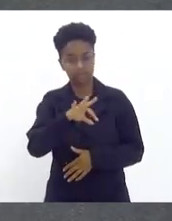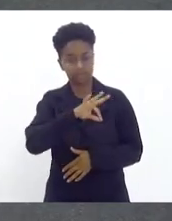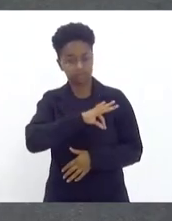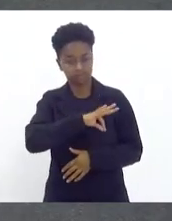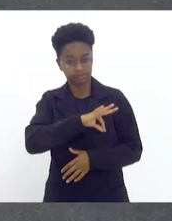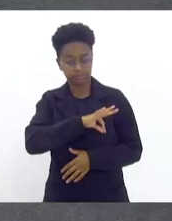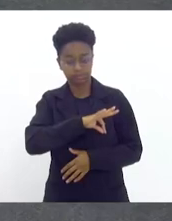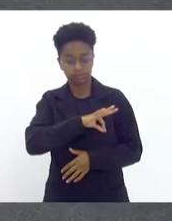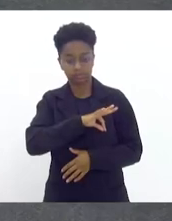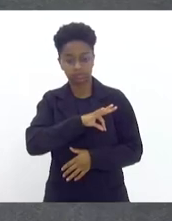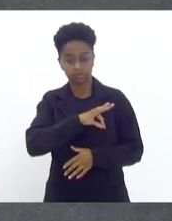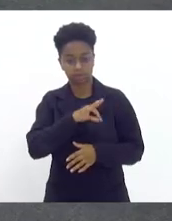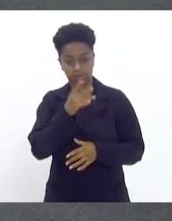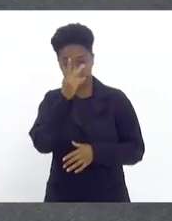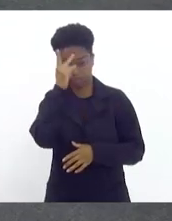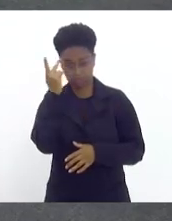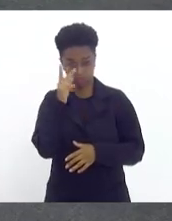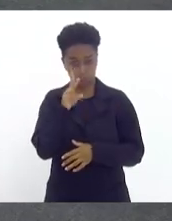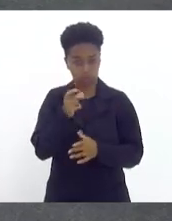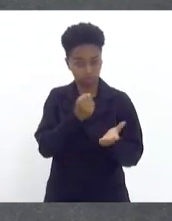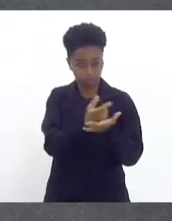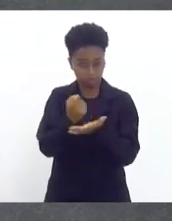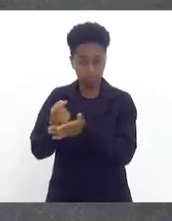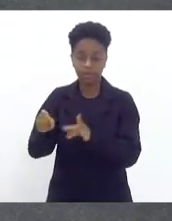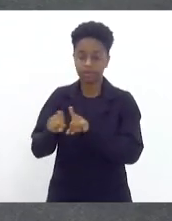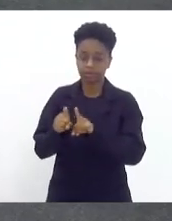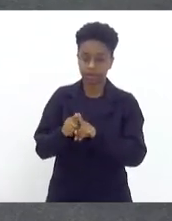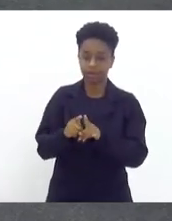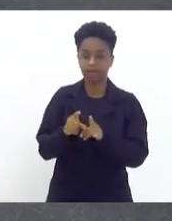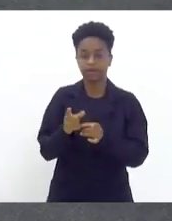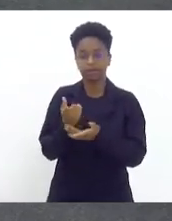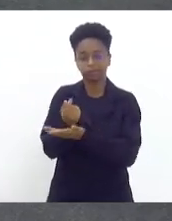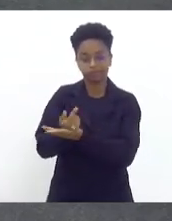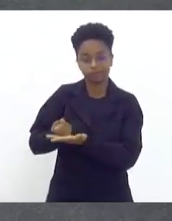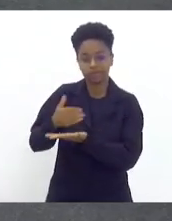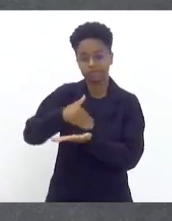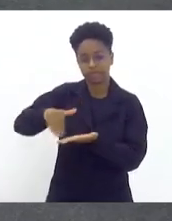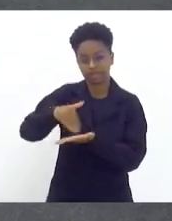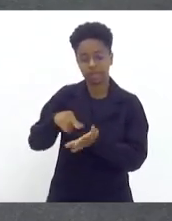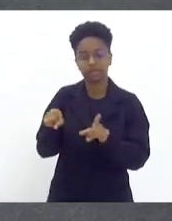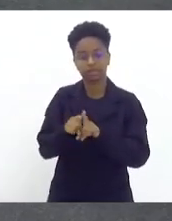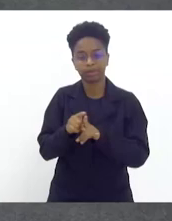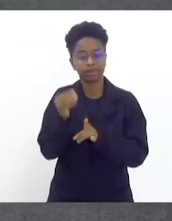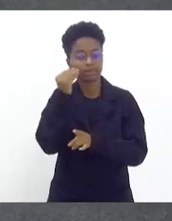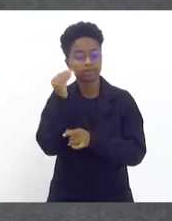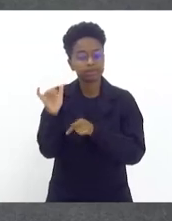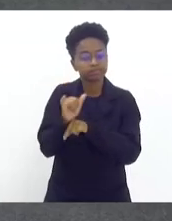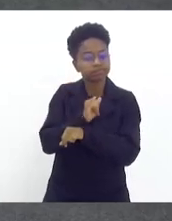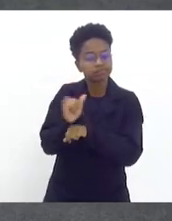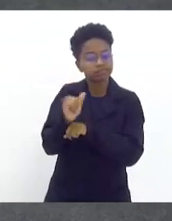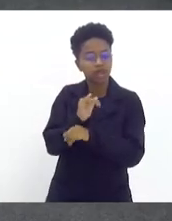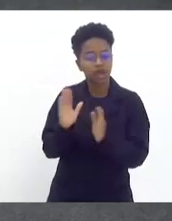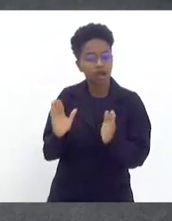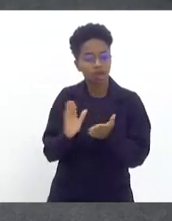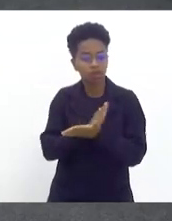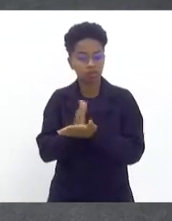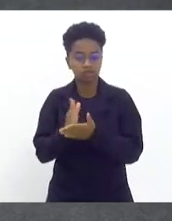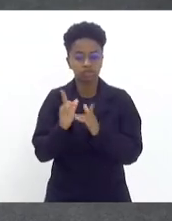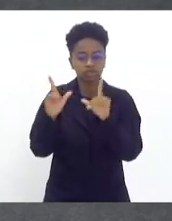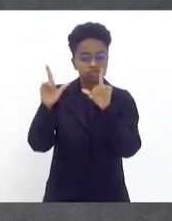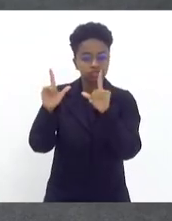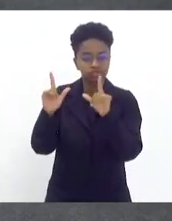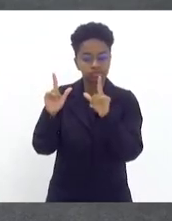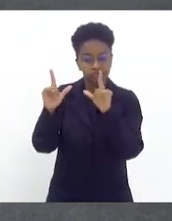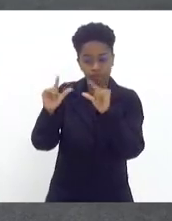de fazenda Delegacia de Defesa do serviço Delegados tentou encontrar algumas medidas para diminuir o risco